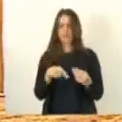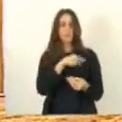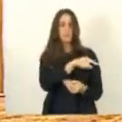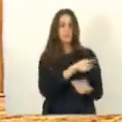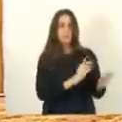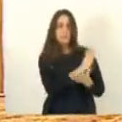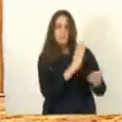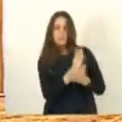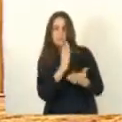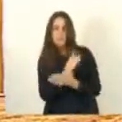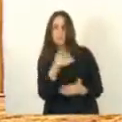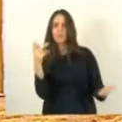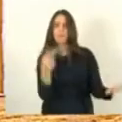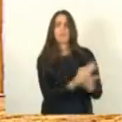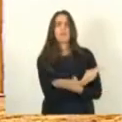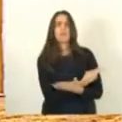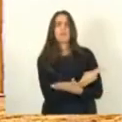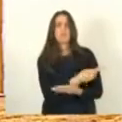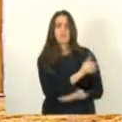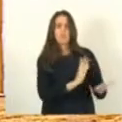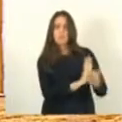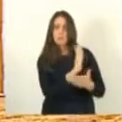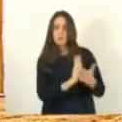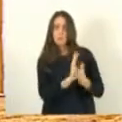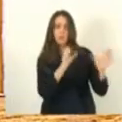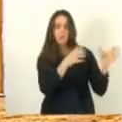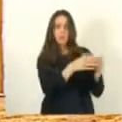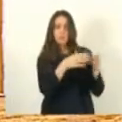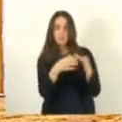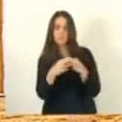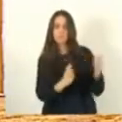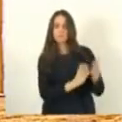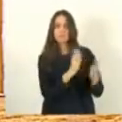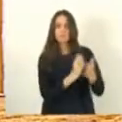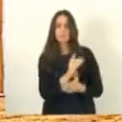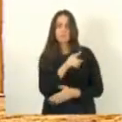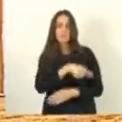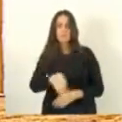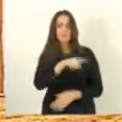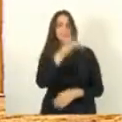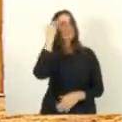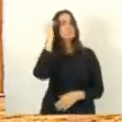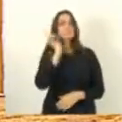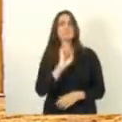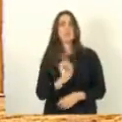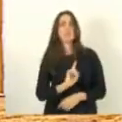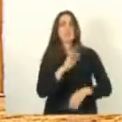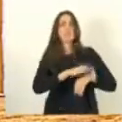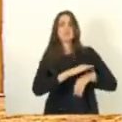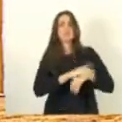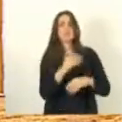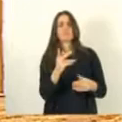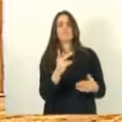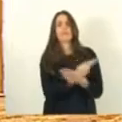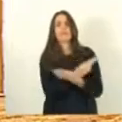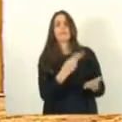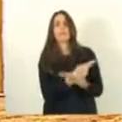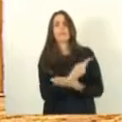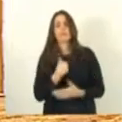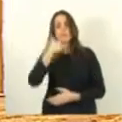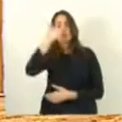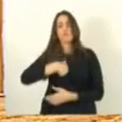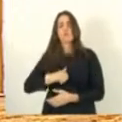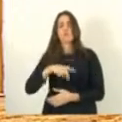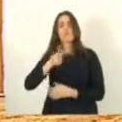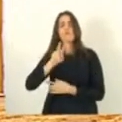vocês legislaram está errado, tá? Vocês aprovaram, passou pelas comissões, mas vocês não sabem fazer isso, está tudo errado, então, por isso nós estamos